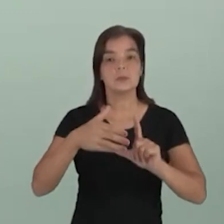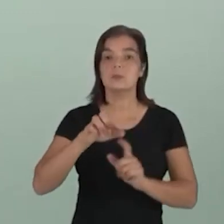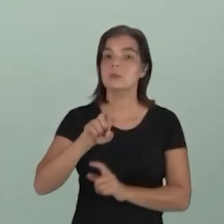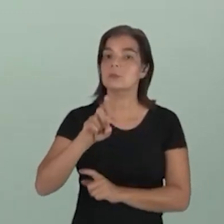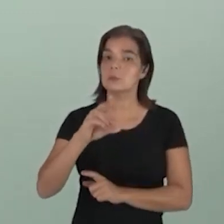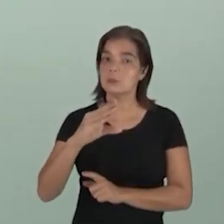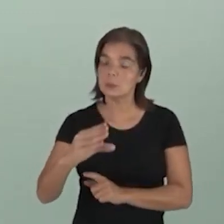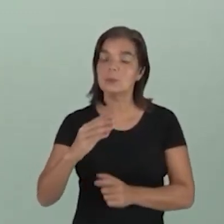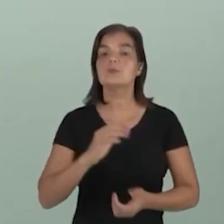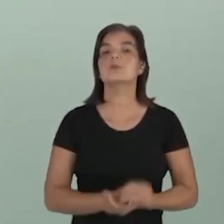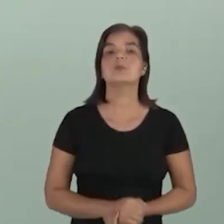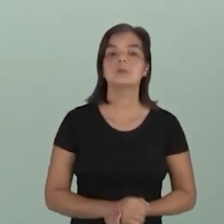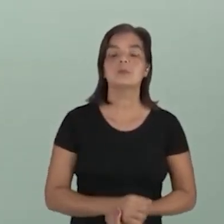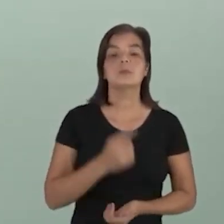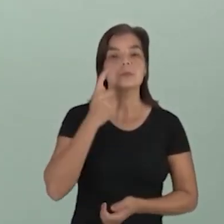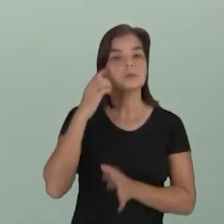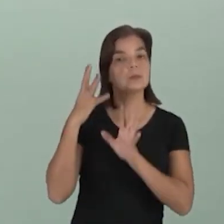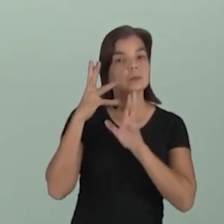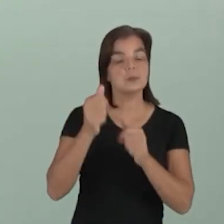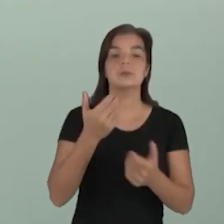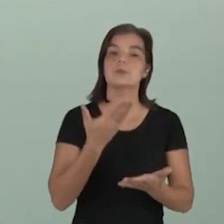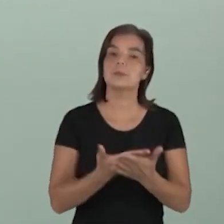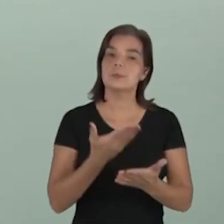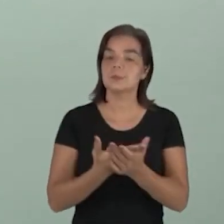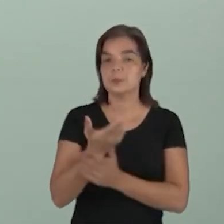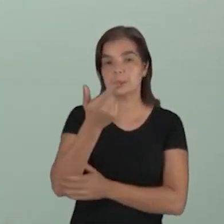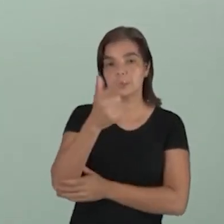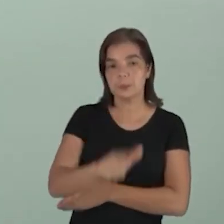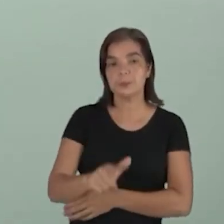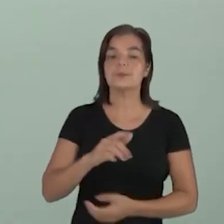portal Eduquiacre para rever essa aula